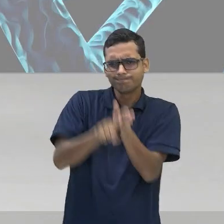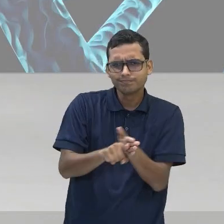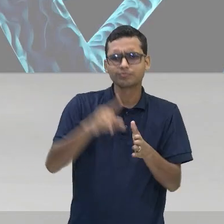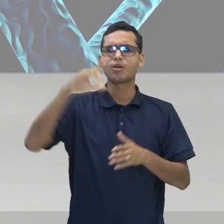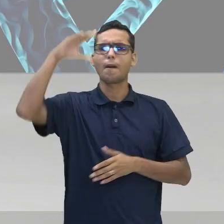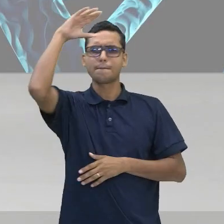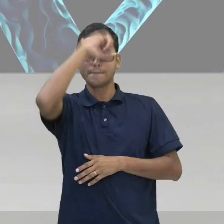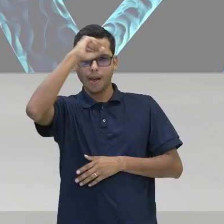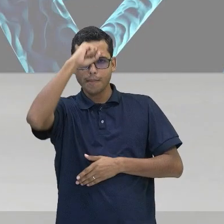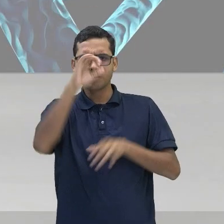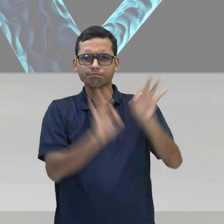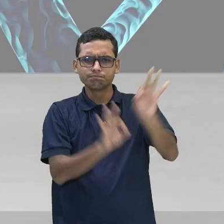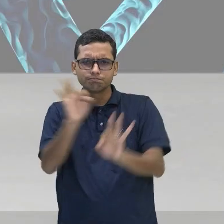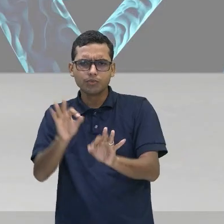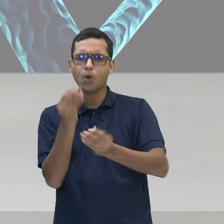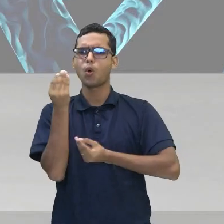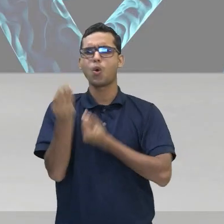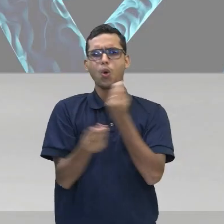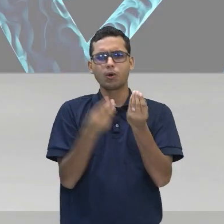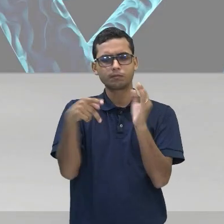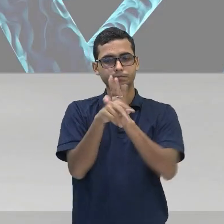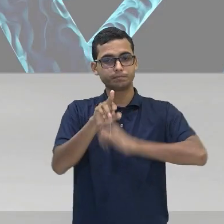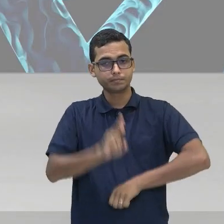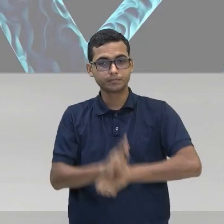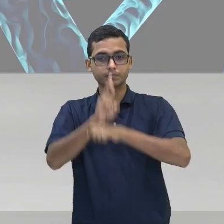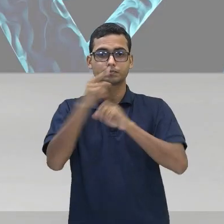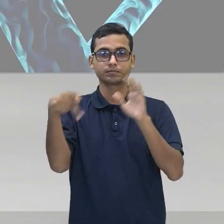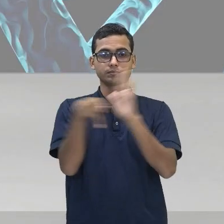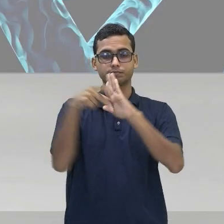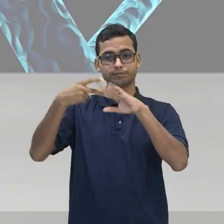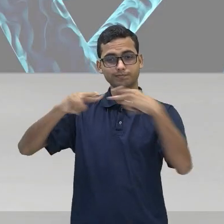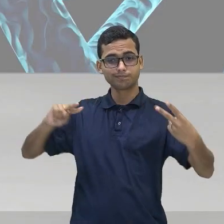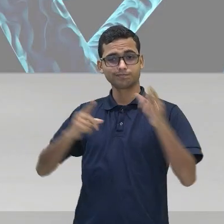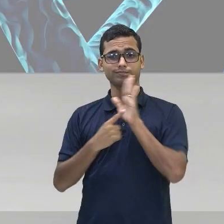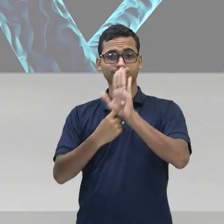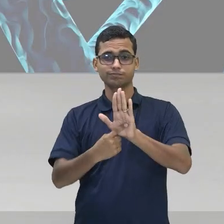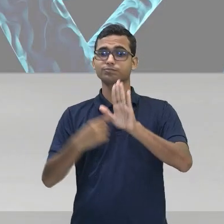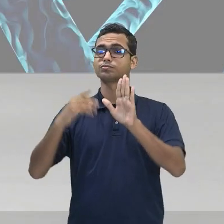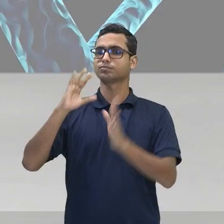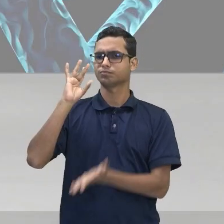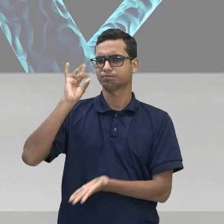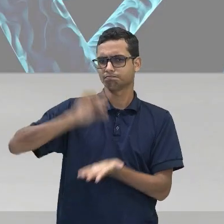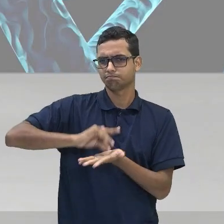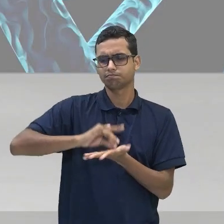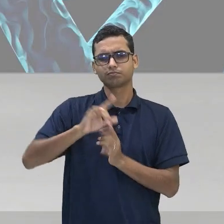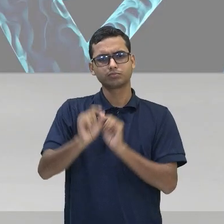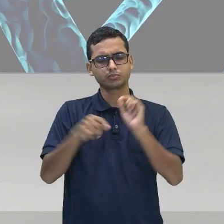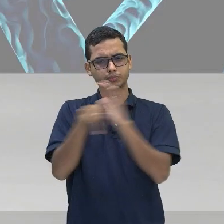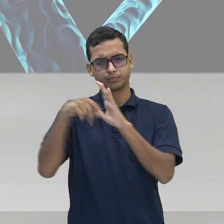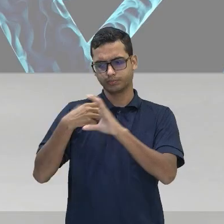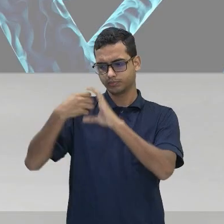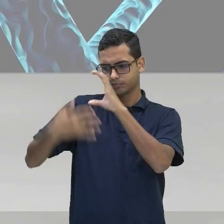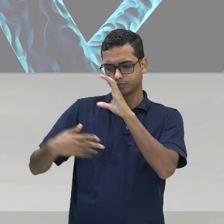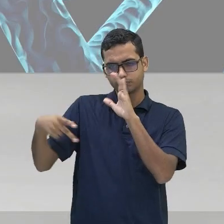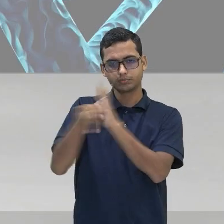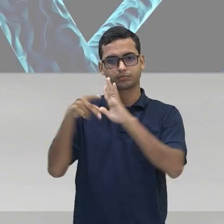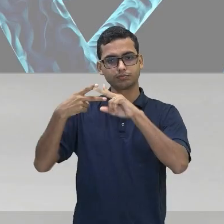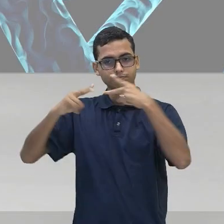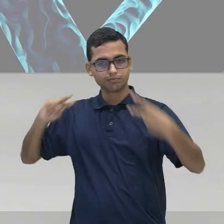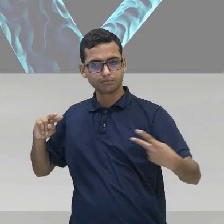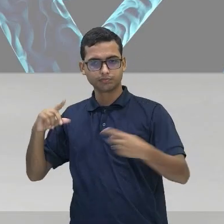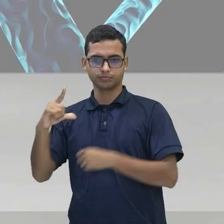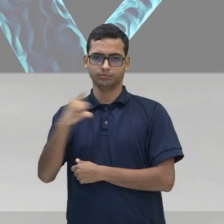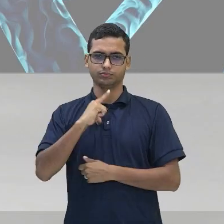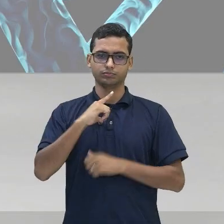aí a montar um dos recursos que a genética utiliza para demonstrar essa transferência das características de uma geração para outra, que é